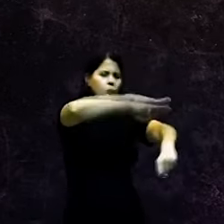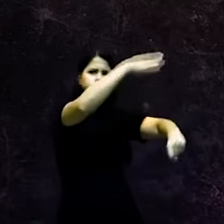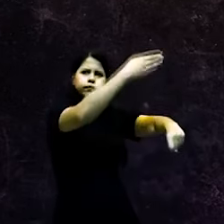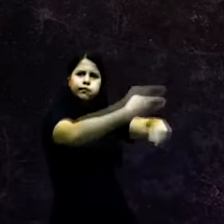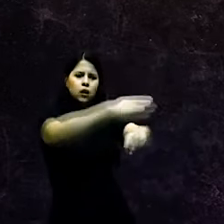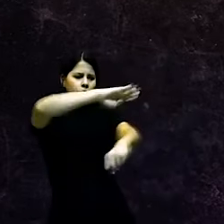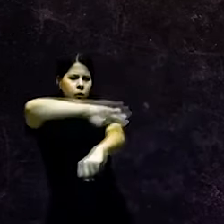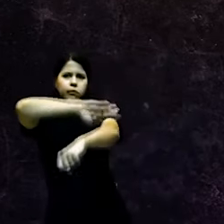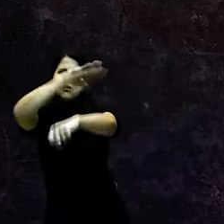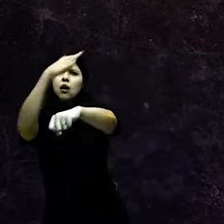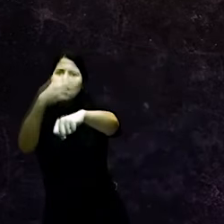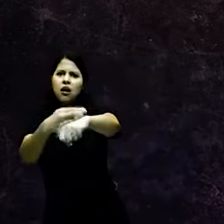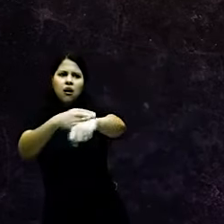abala,